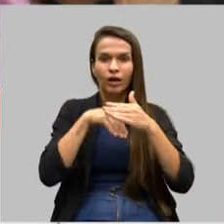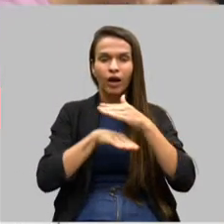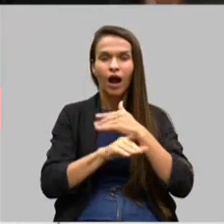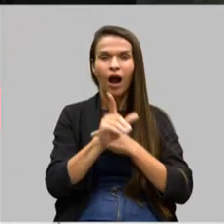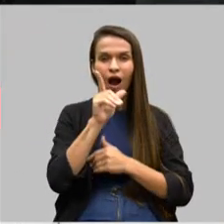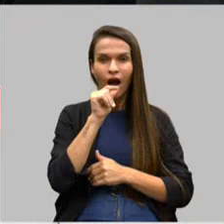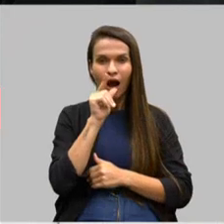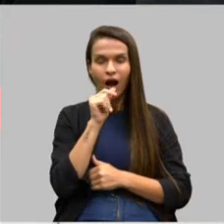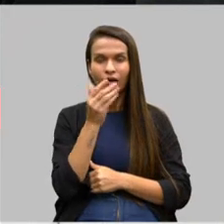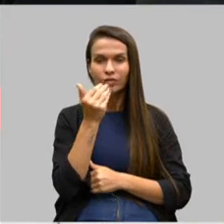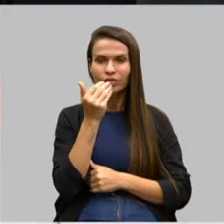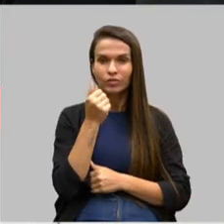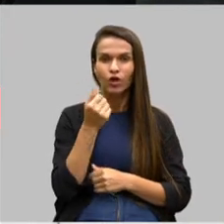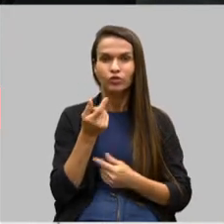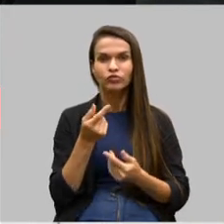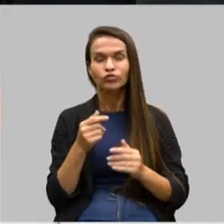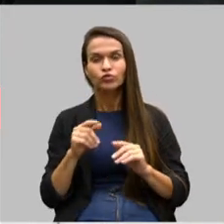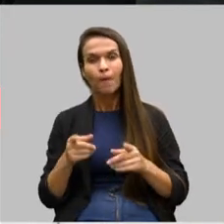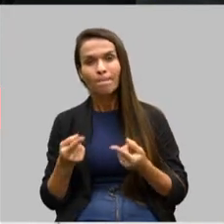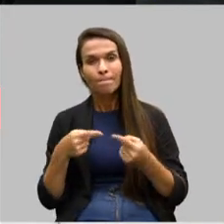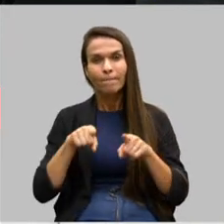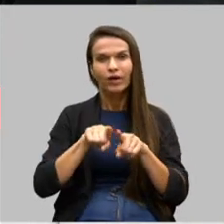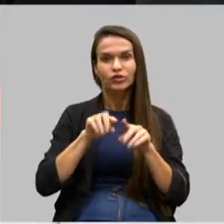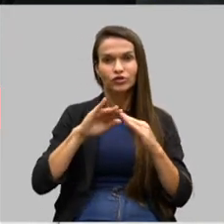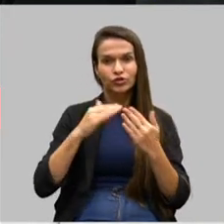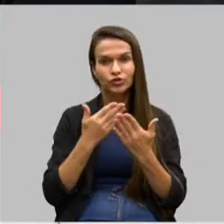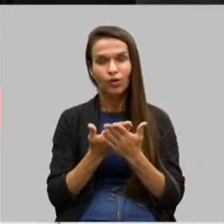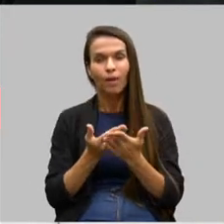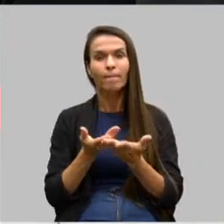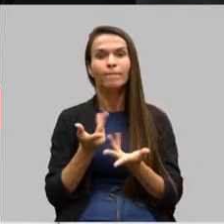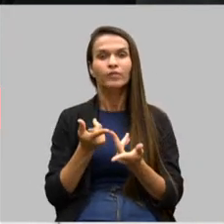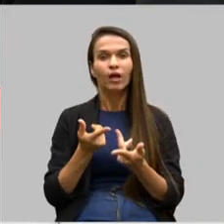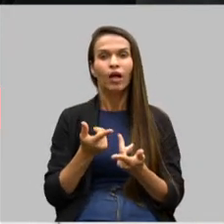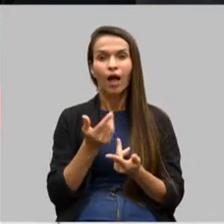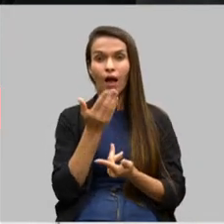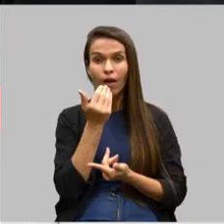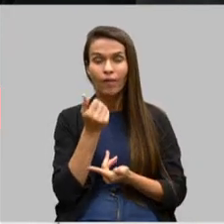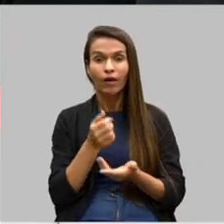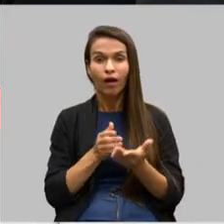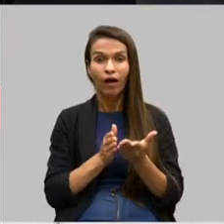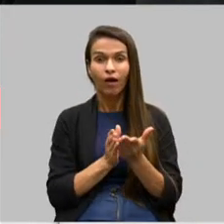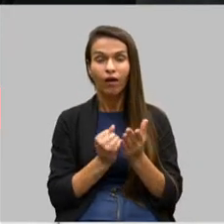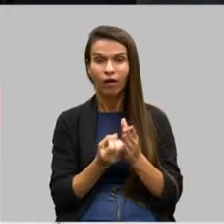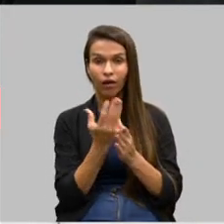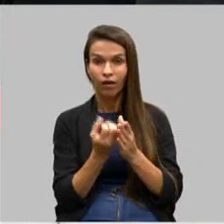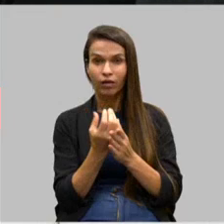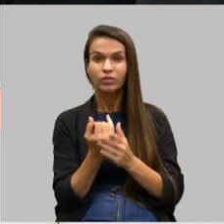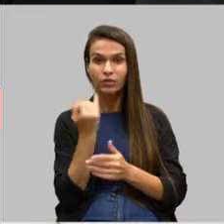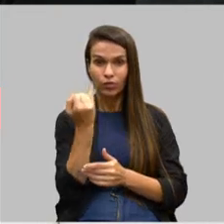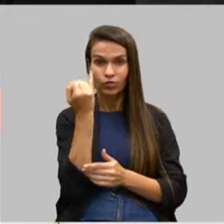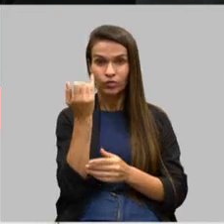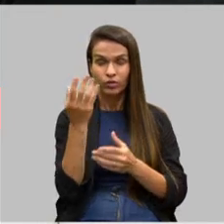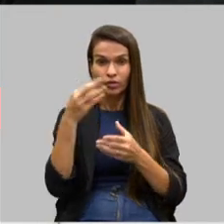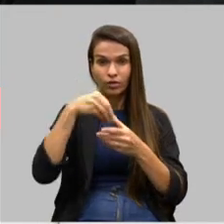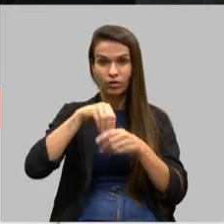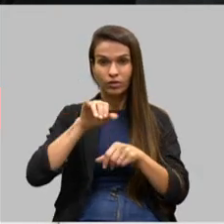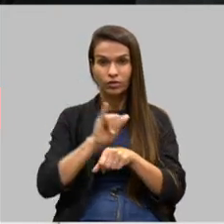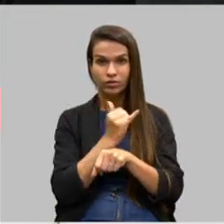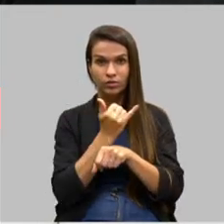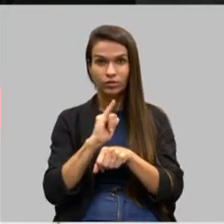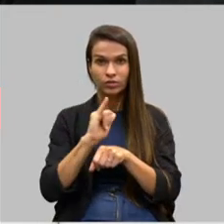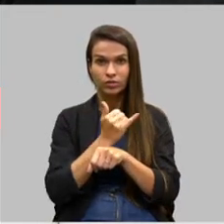ao lado das escolas rurais e para a produção de alimentos, têm grande importância dentro dessa estratégia. Né?